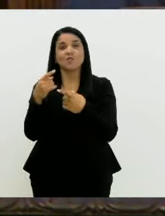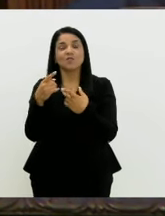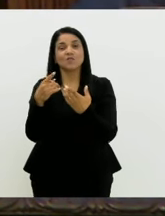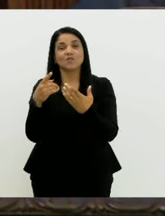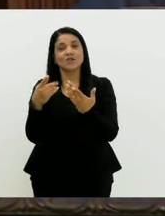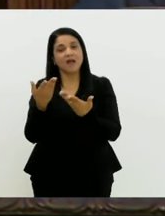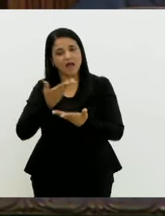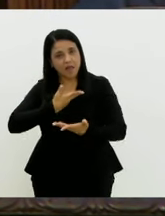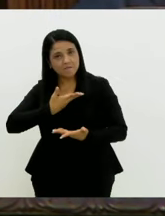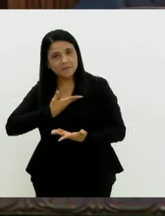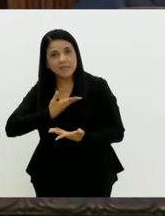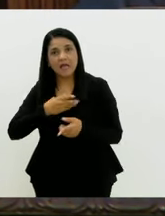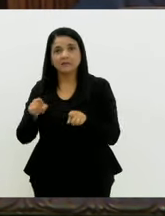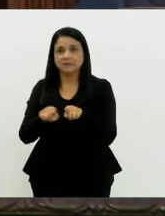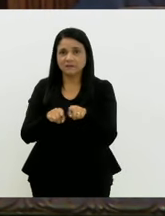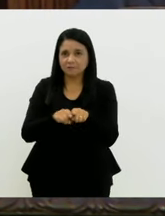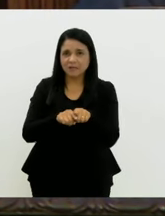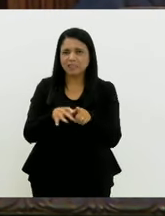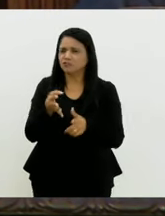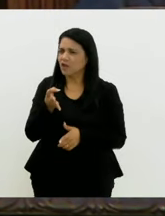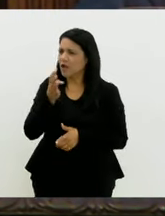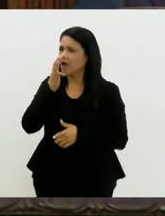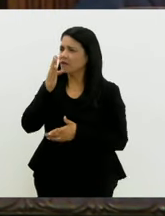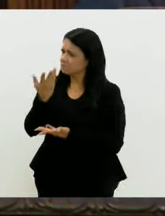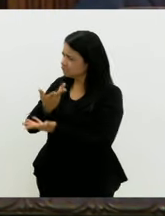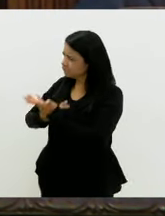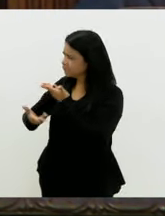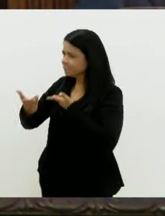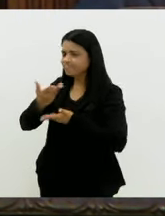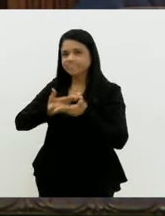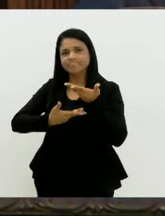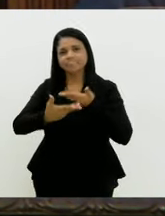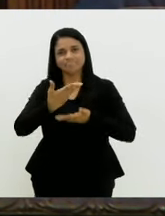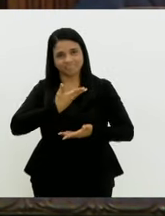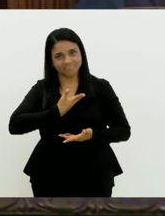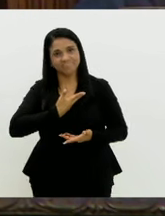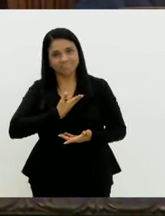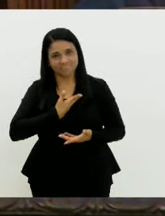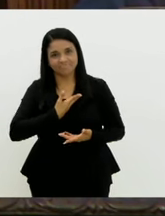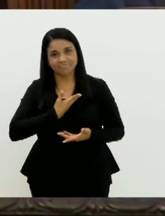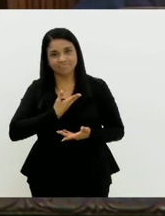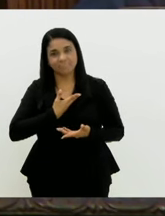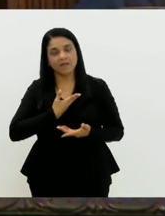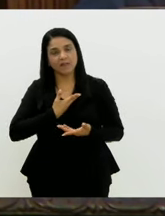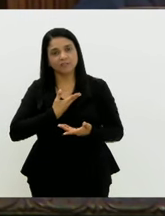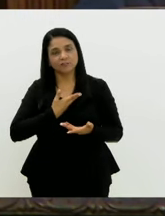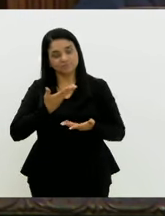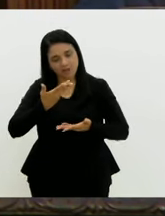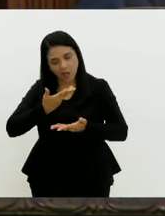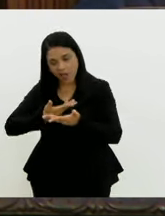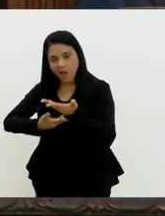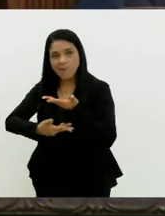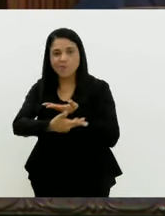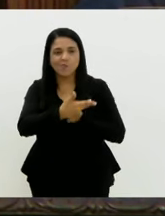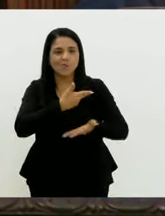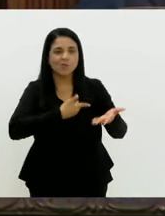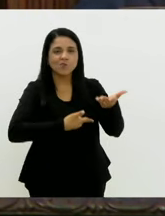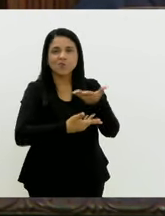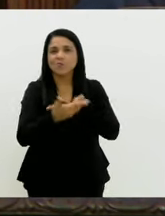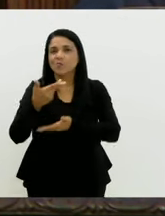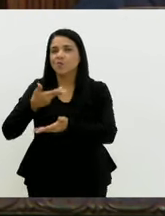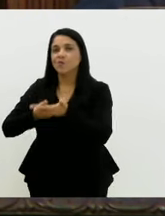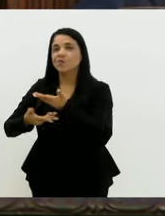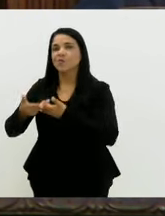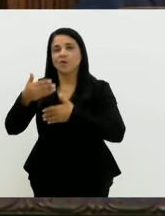de amizade, de admiração, mas elas são harmoniosas e há um respeito. Há como